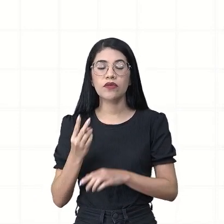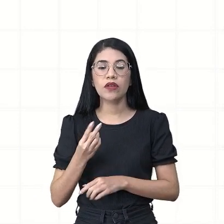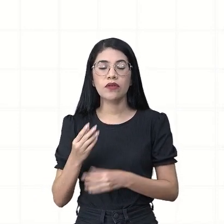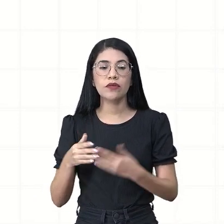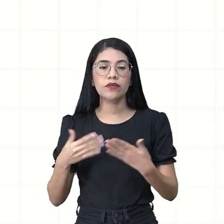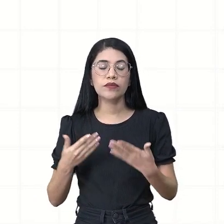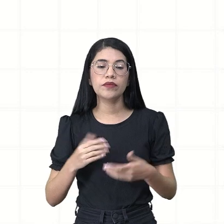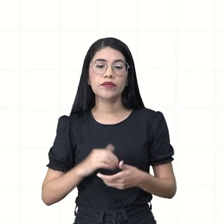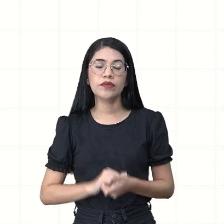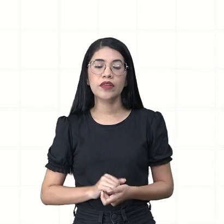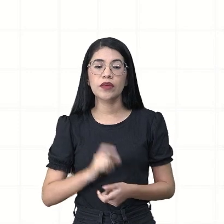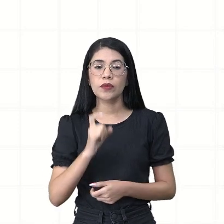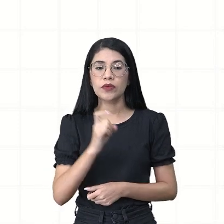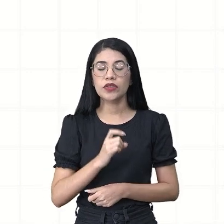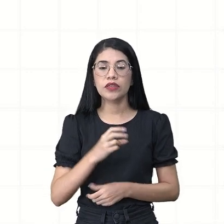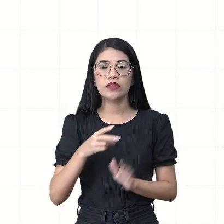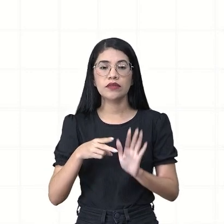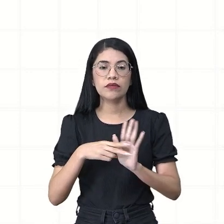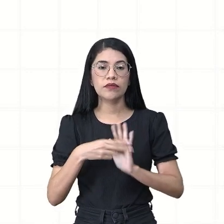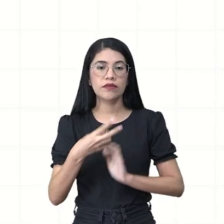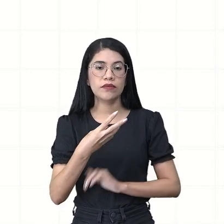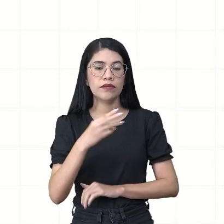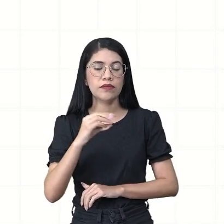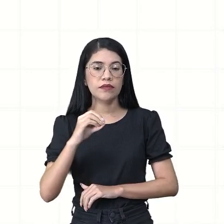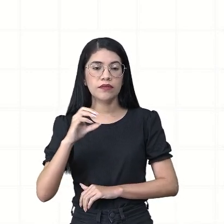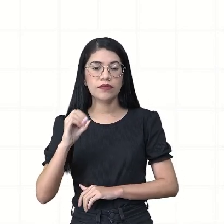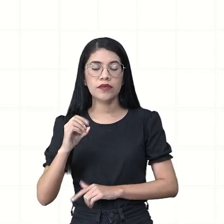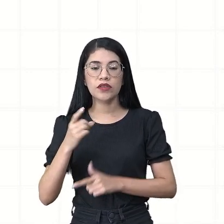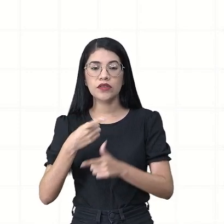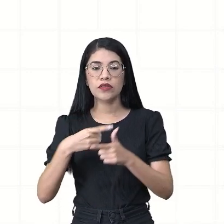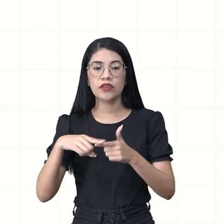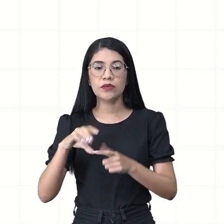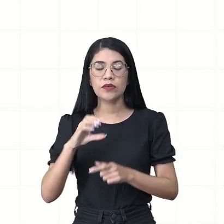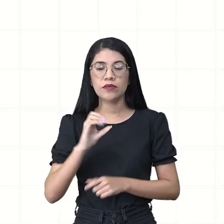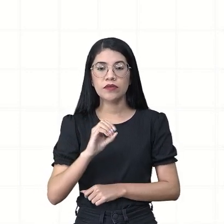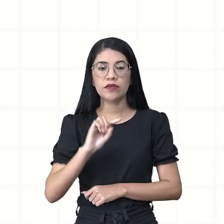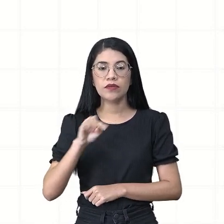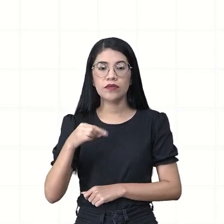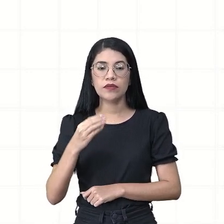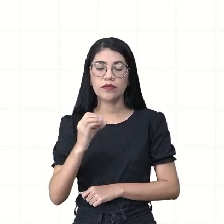x é igual a 300 dividido por 1 milésimo.